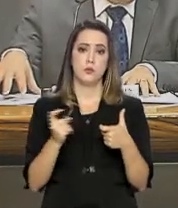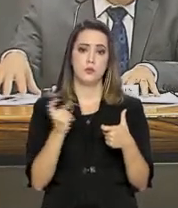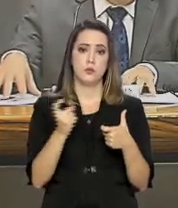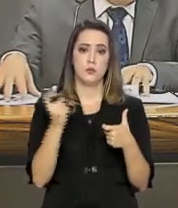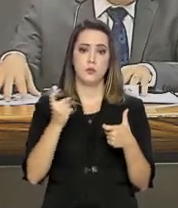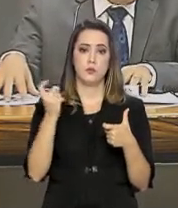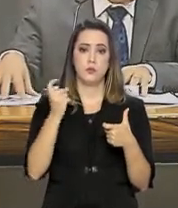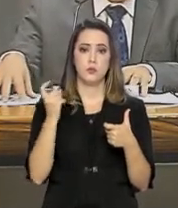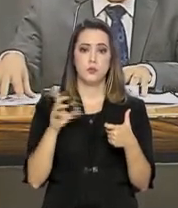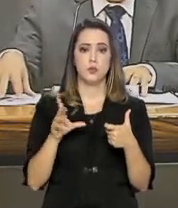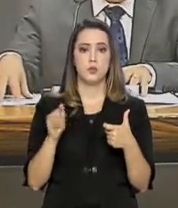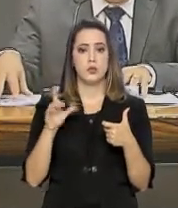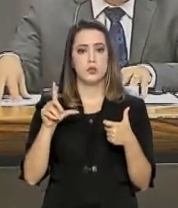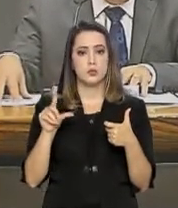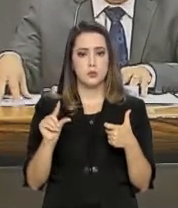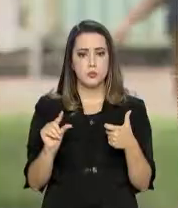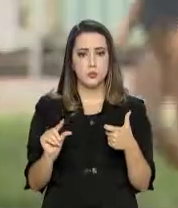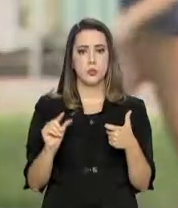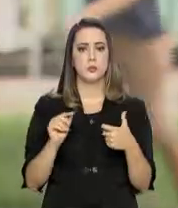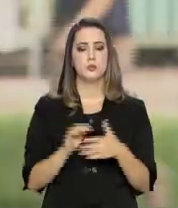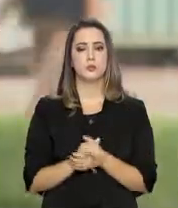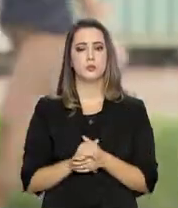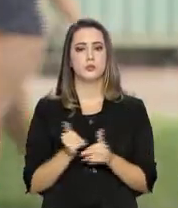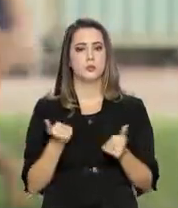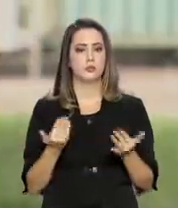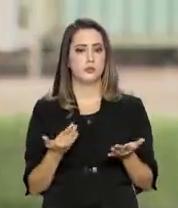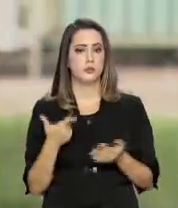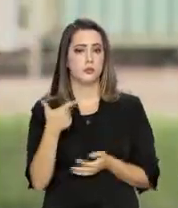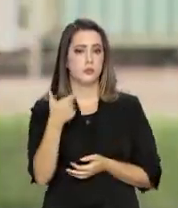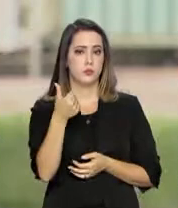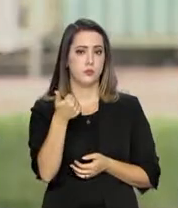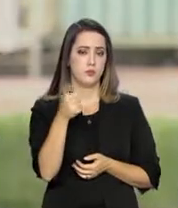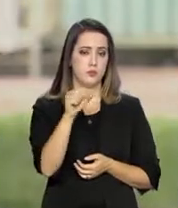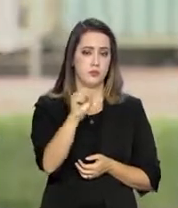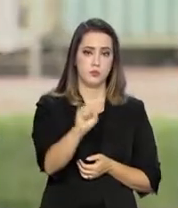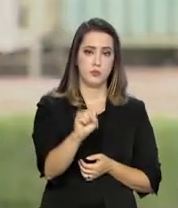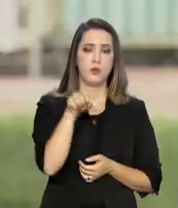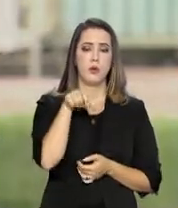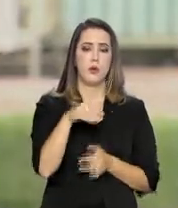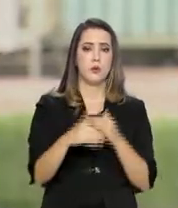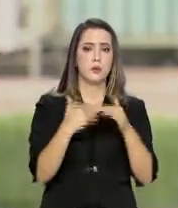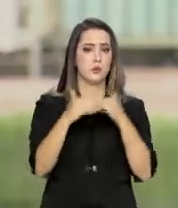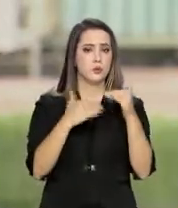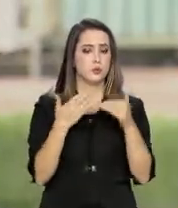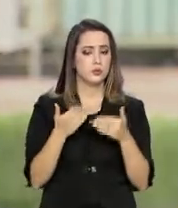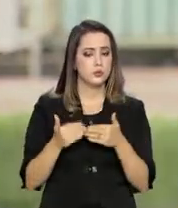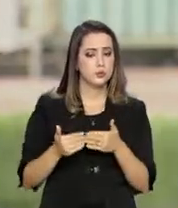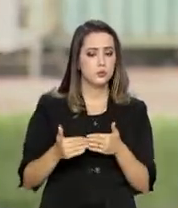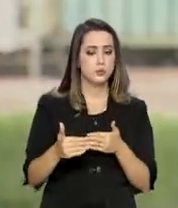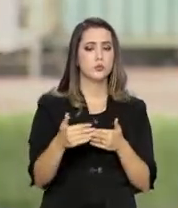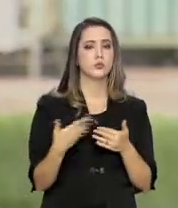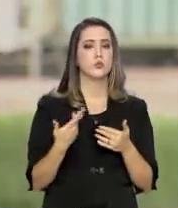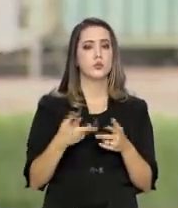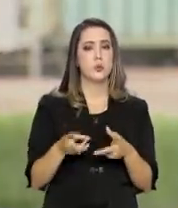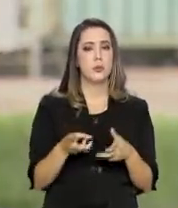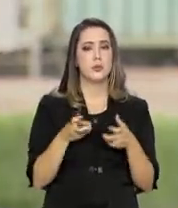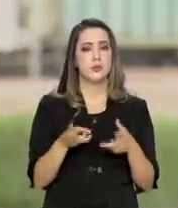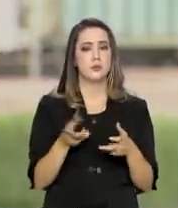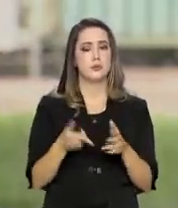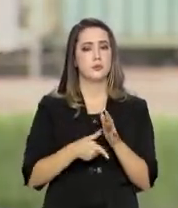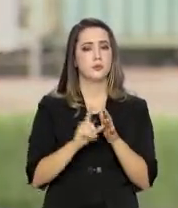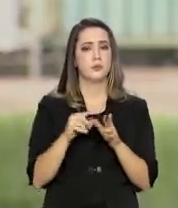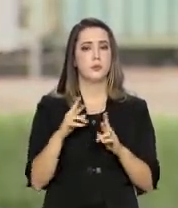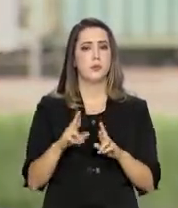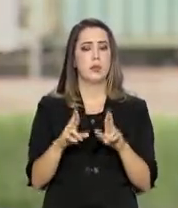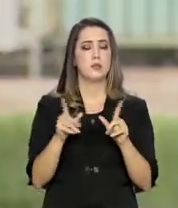mas não tão aceleradamente para 2018 governo manteve a previsão que tinha sido definida anteriormente a